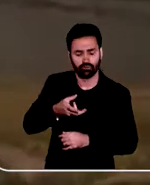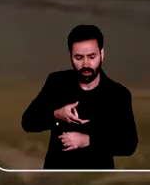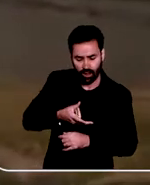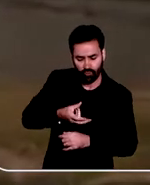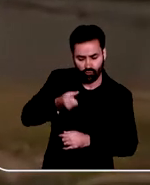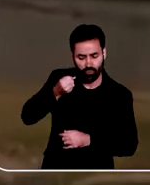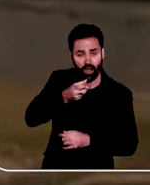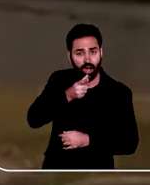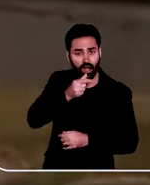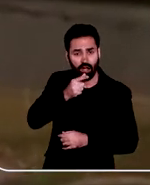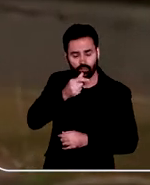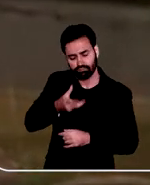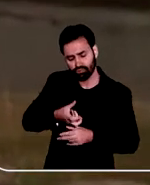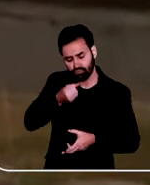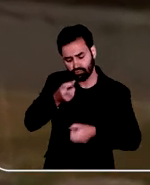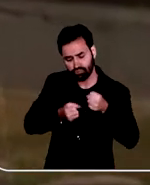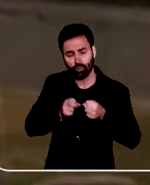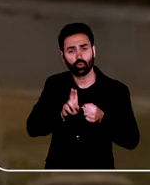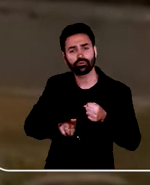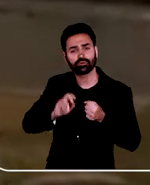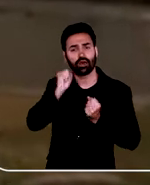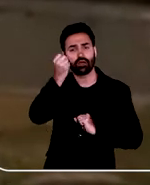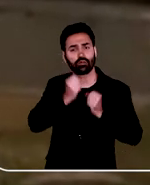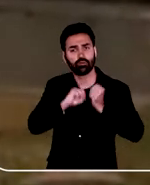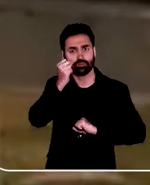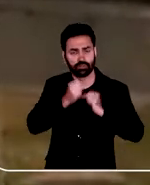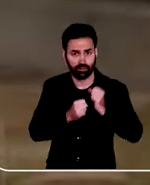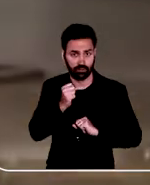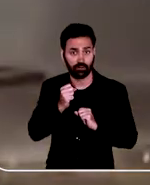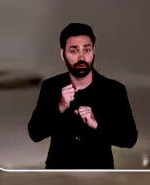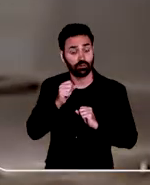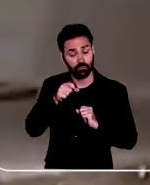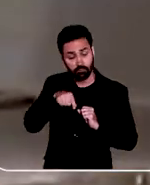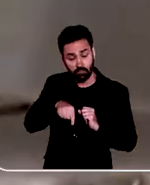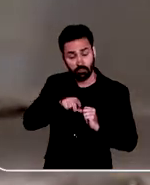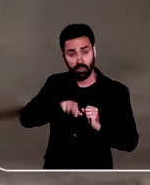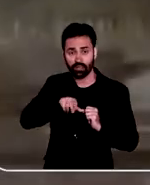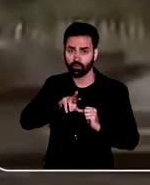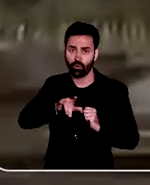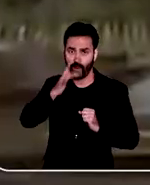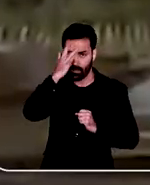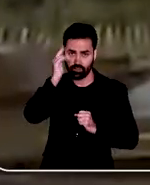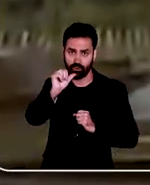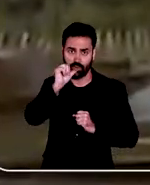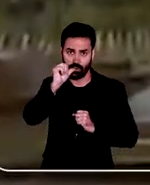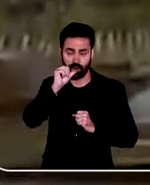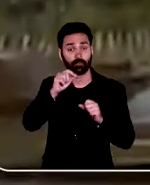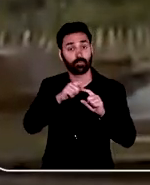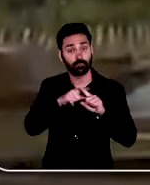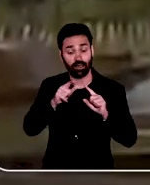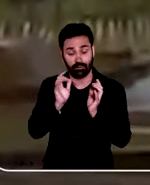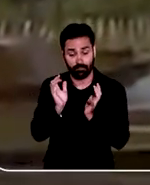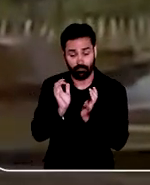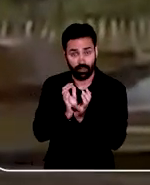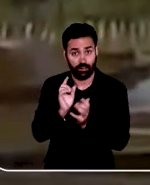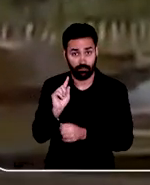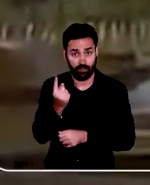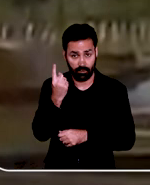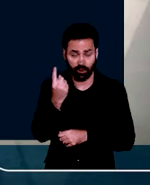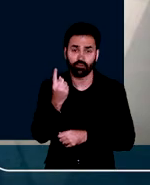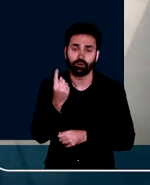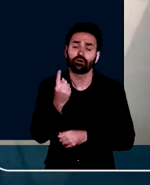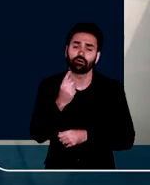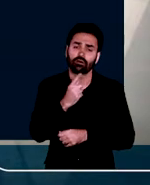mineral obtida diretamente do solo como insumo em processo Industrial mesmo que ela não seja destinada ao consumo